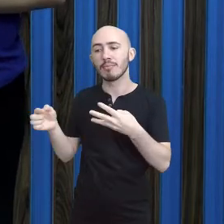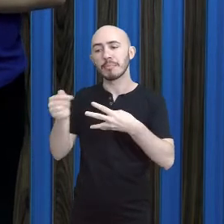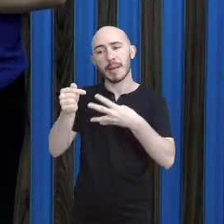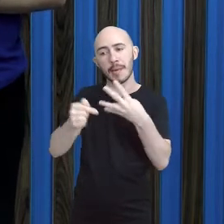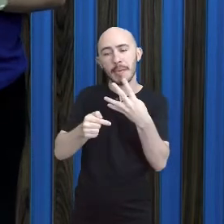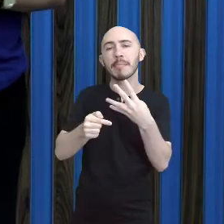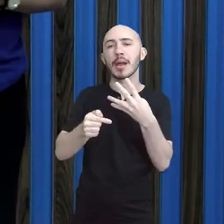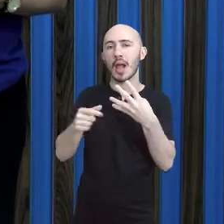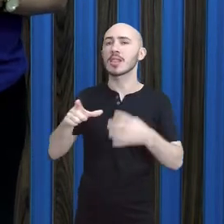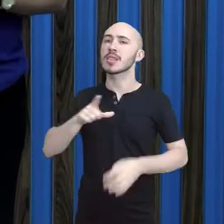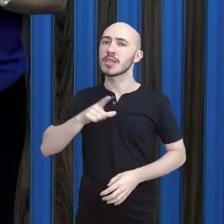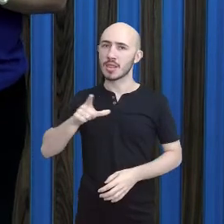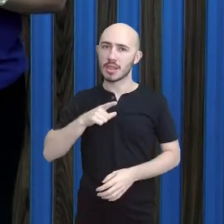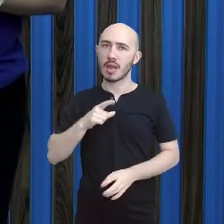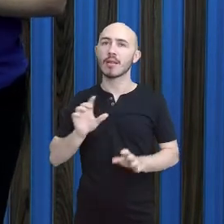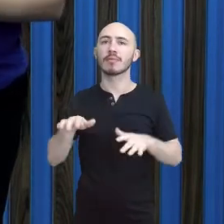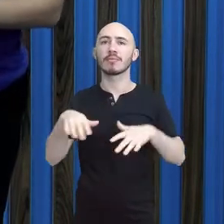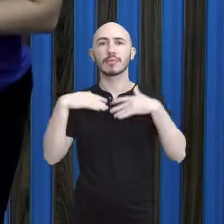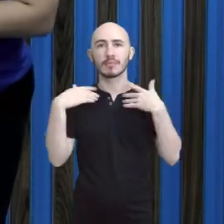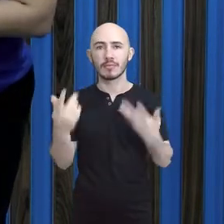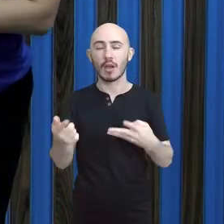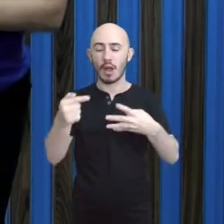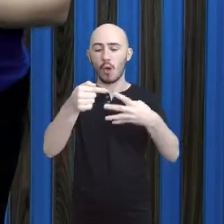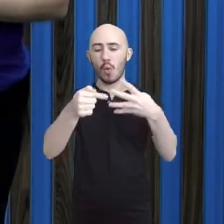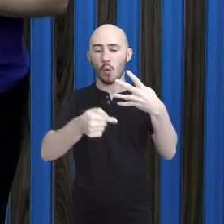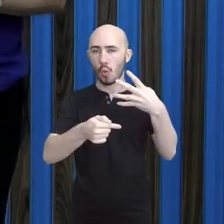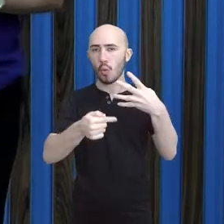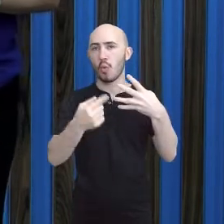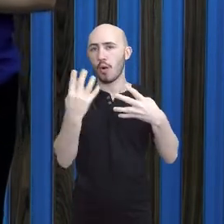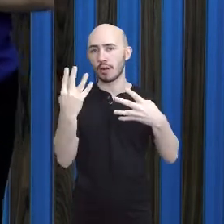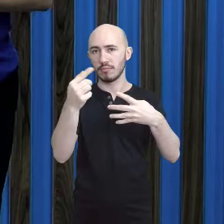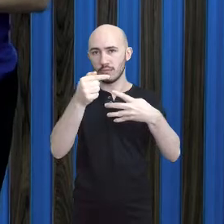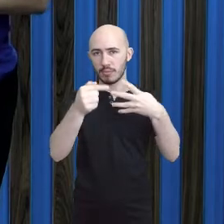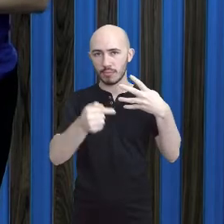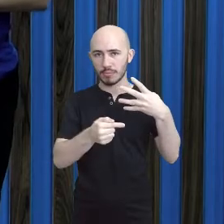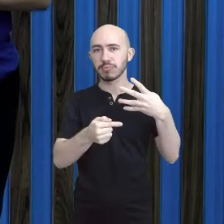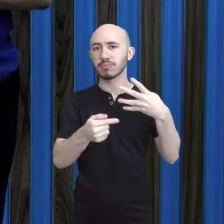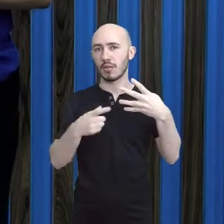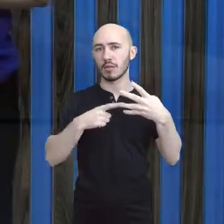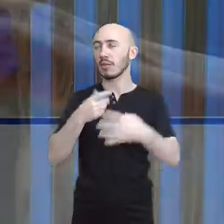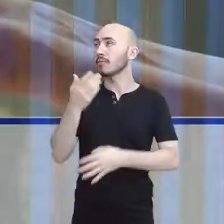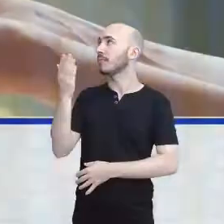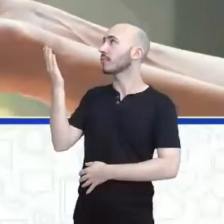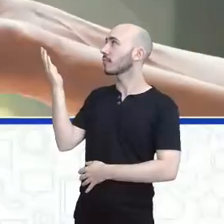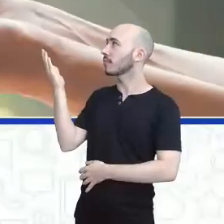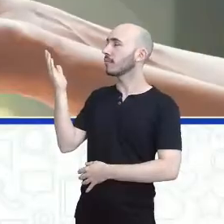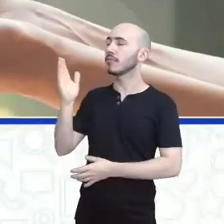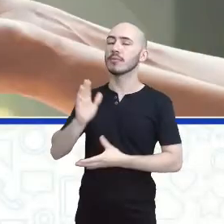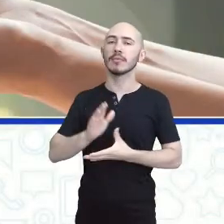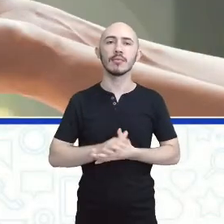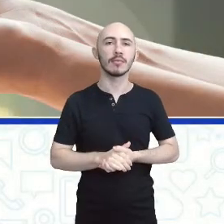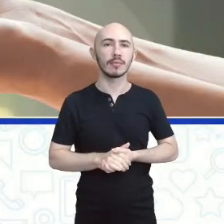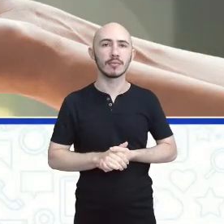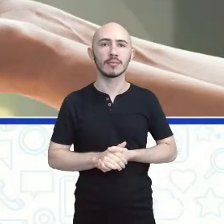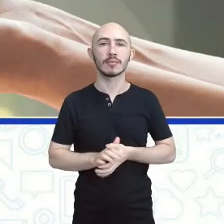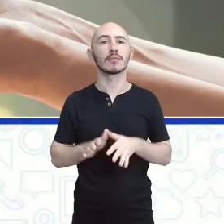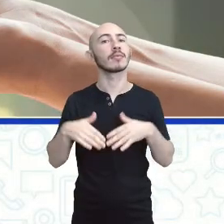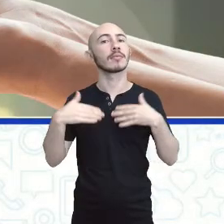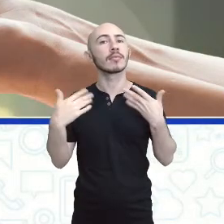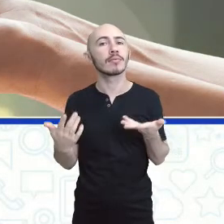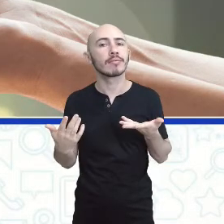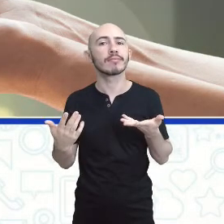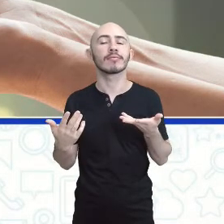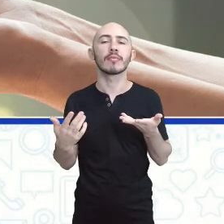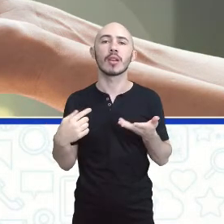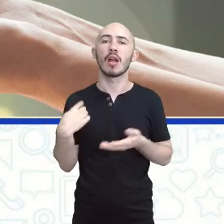características. E estas 4 características que estão descritas aí no nosso slide são as características